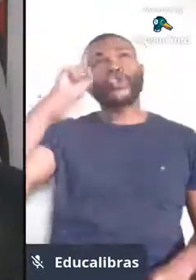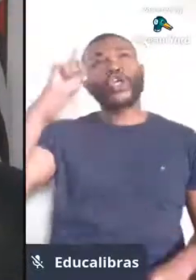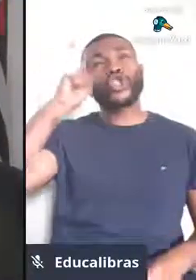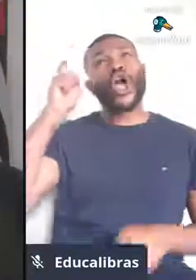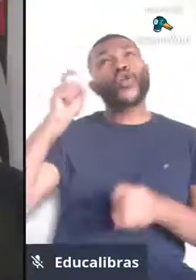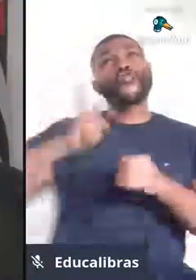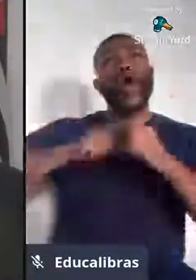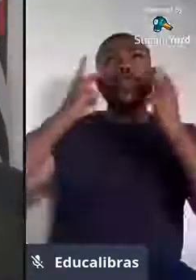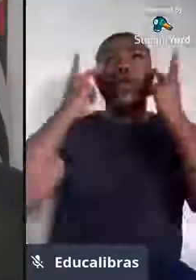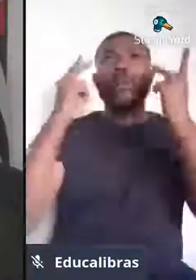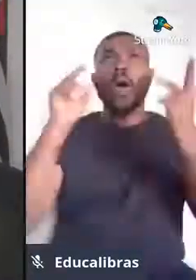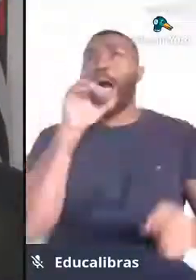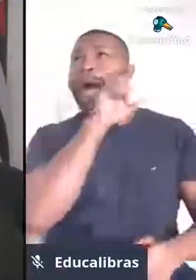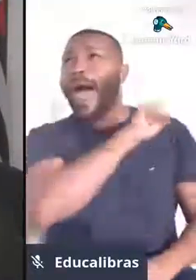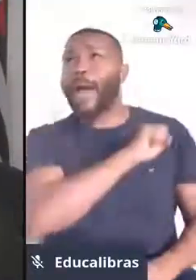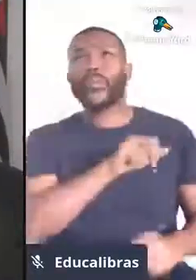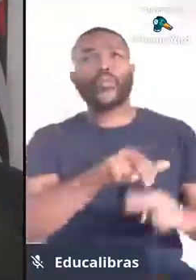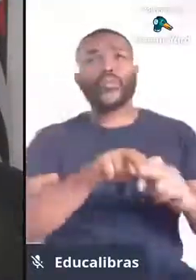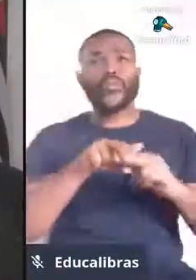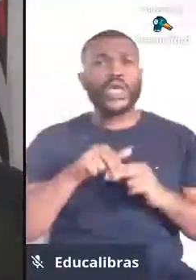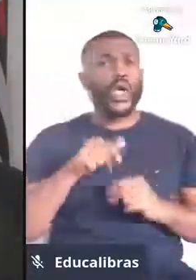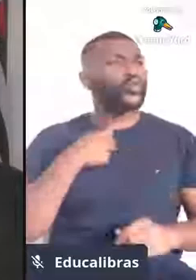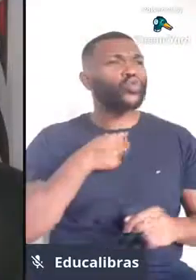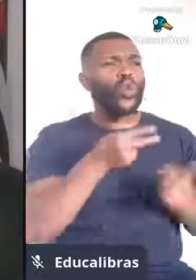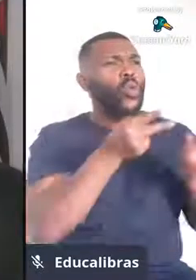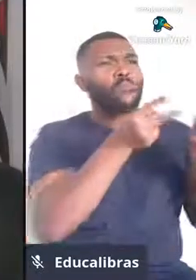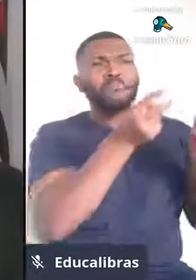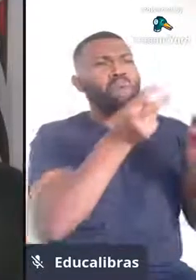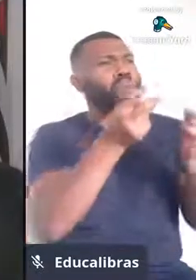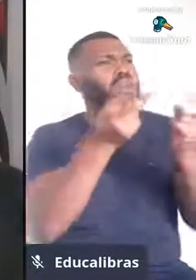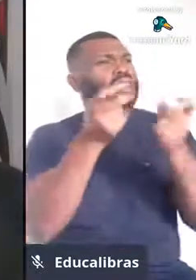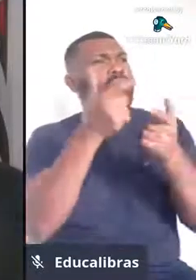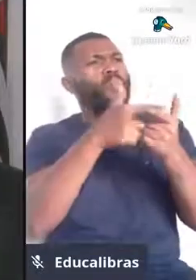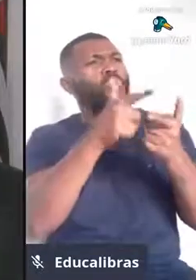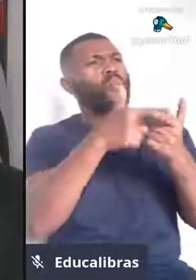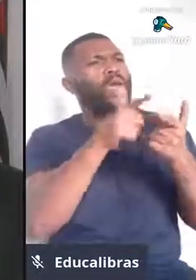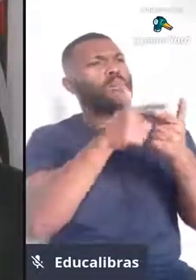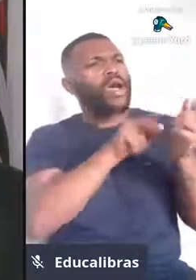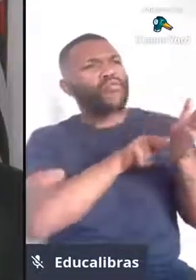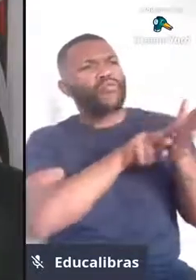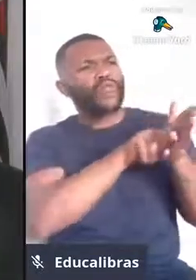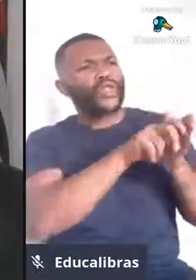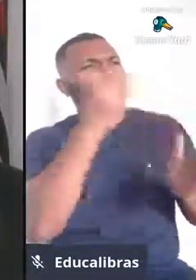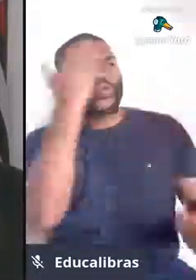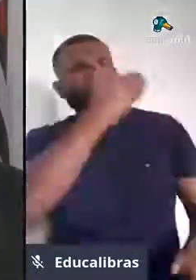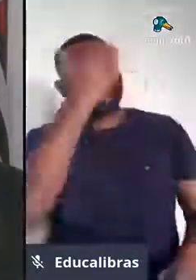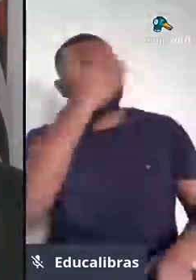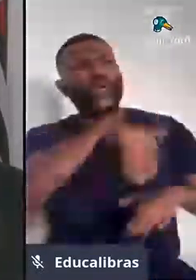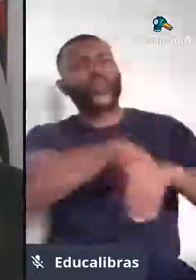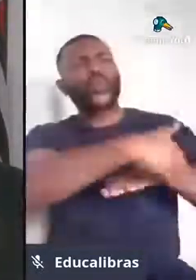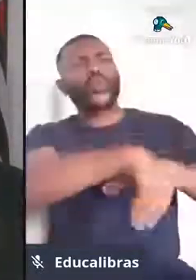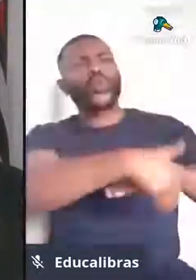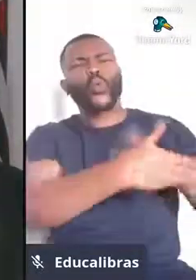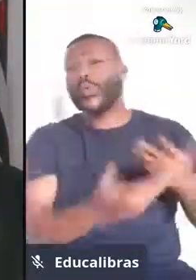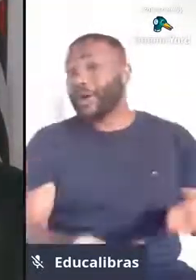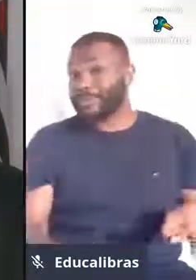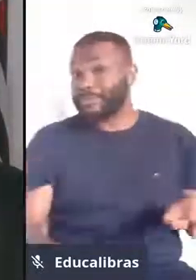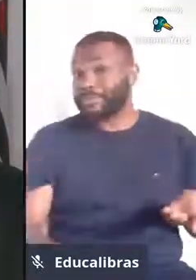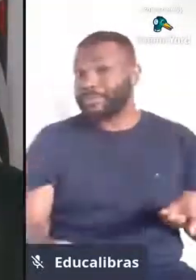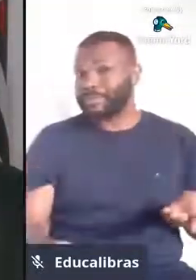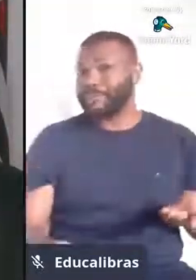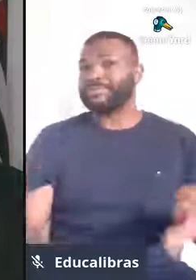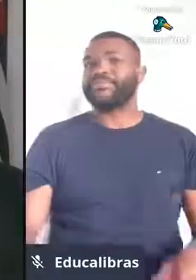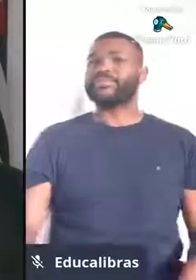antes, até porque eu não estou enxergando aquele problema fisicamente na rua. E isso não